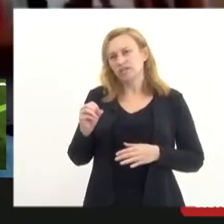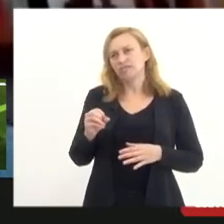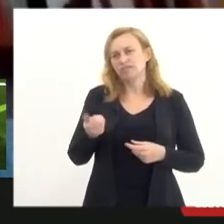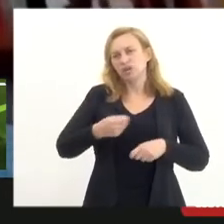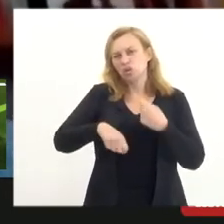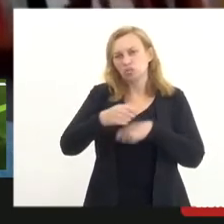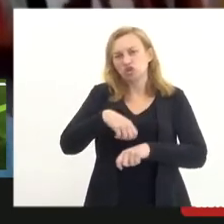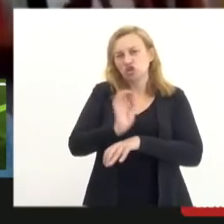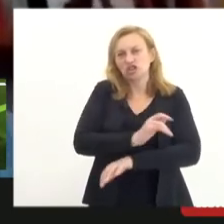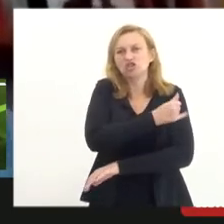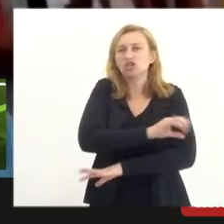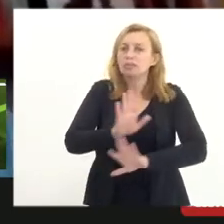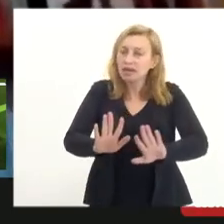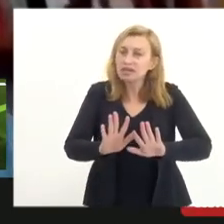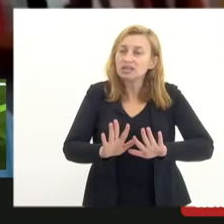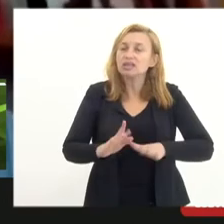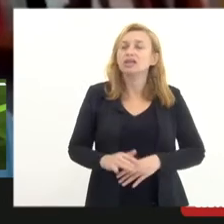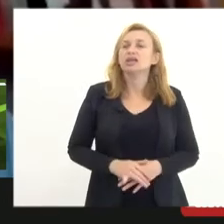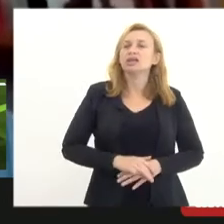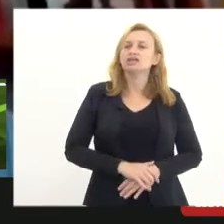hoje.